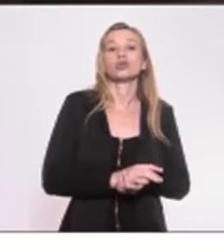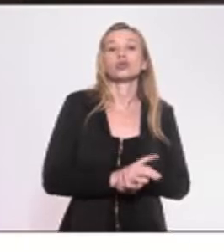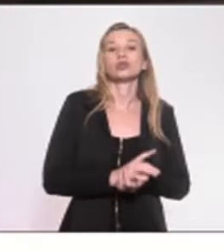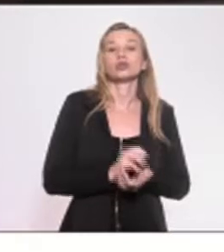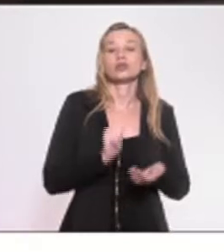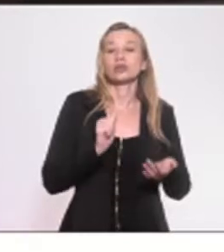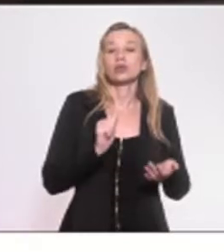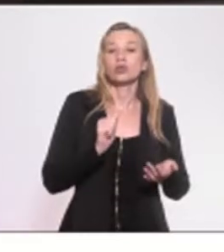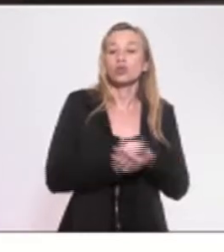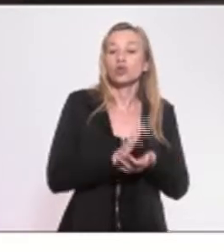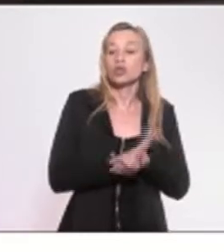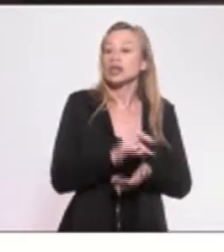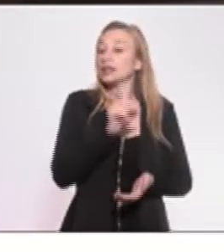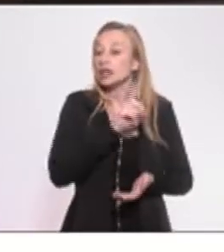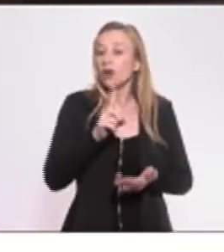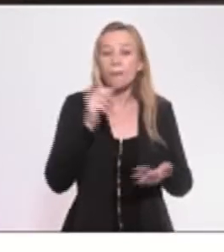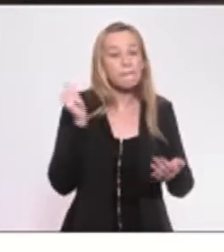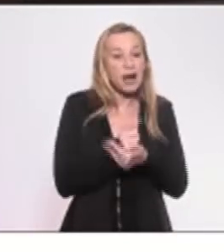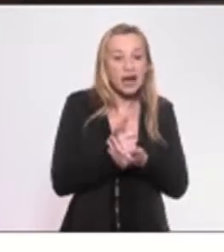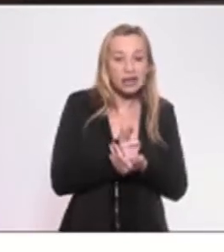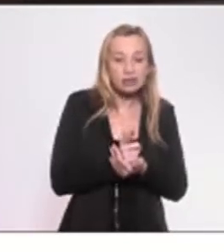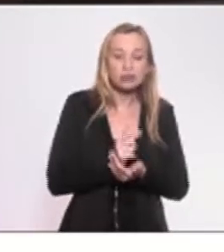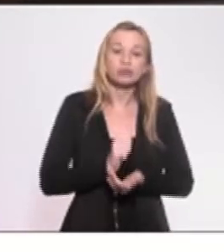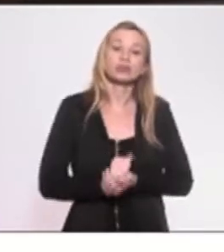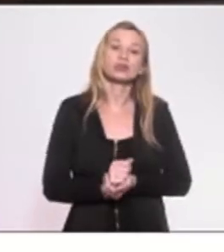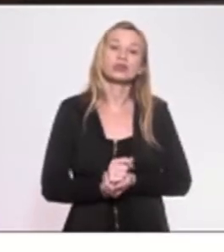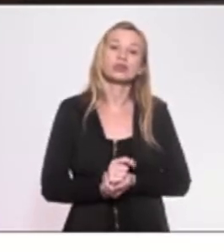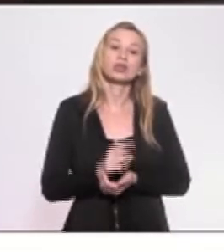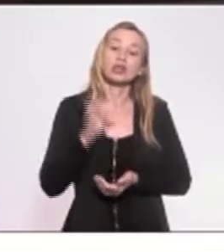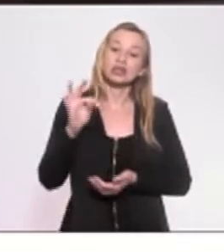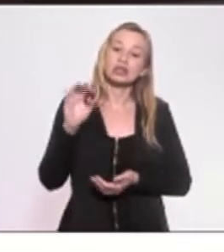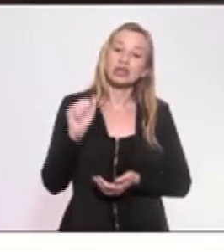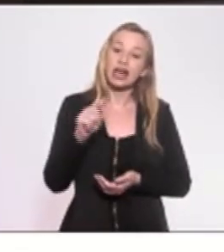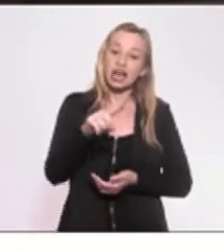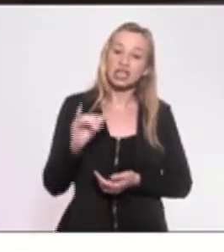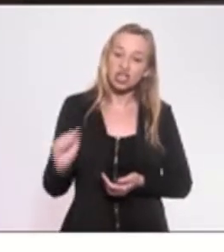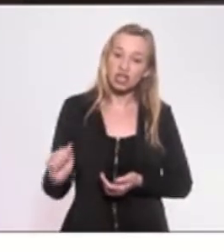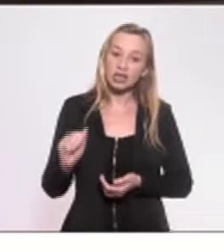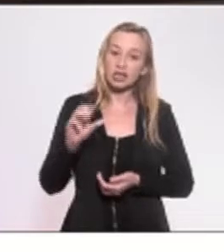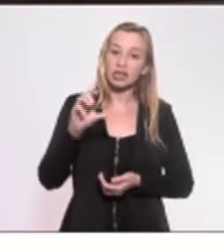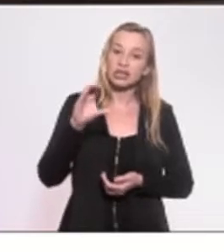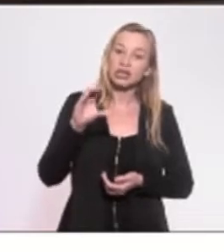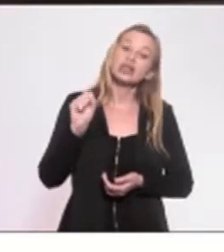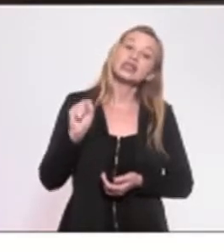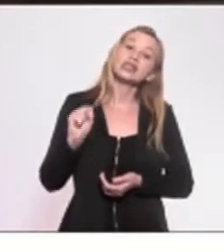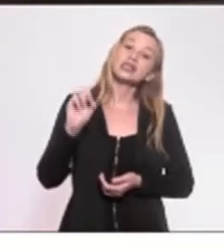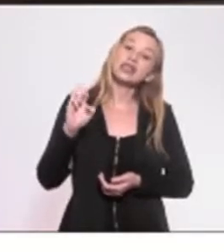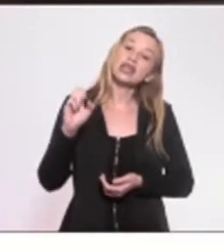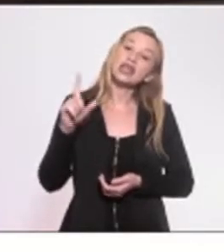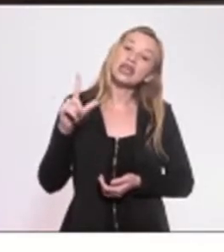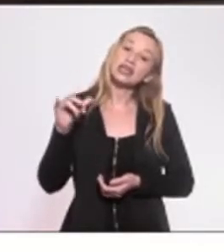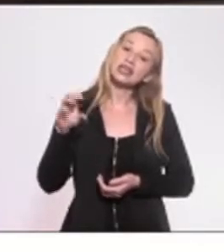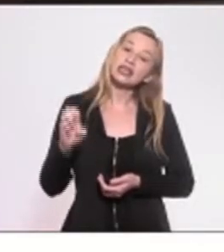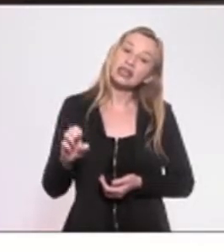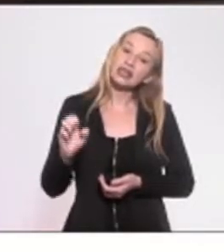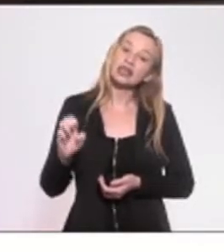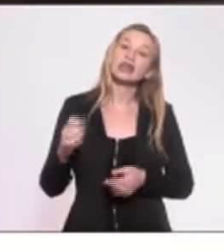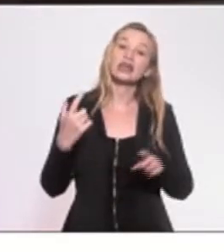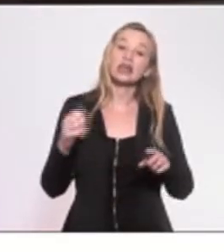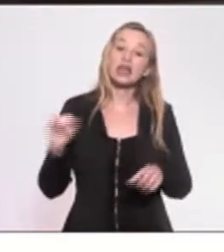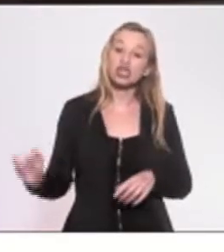não pago, a taxa Selic, que é juro mais correção monetária, e mais 1% ao